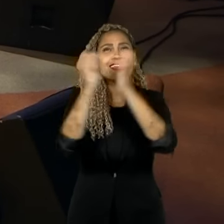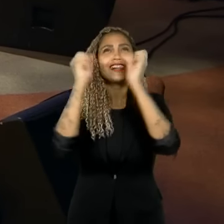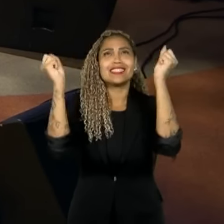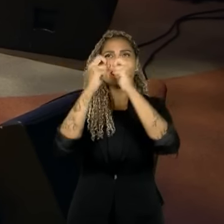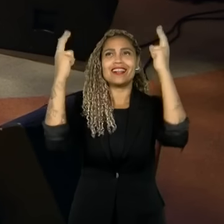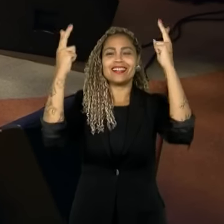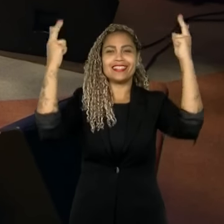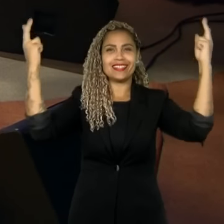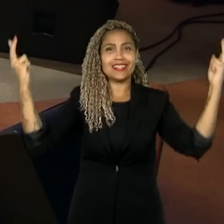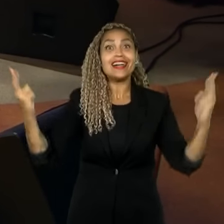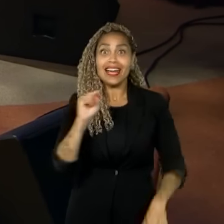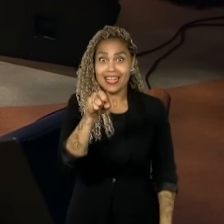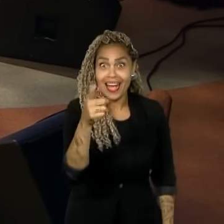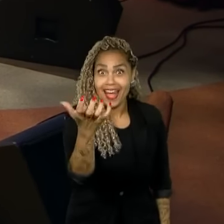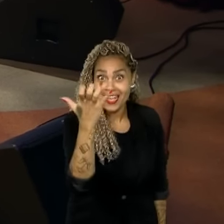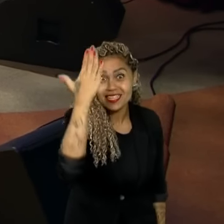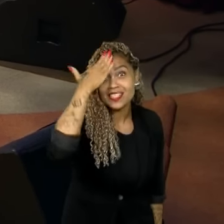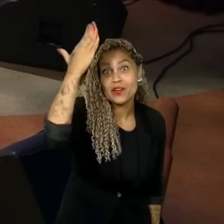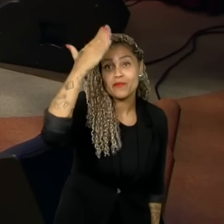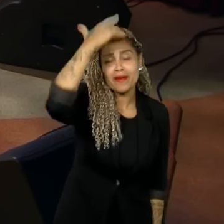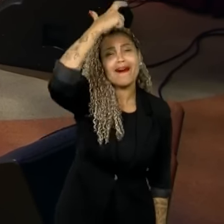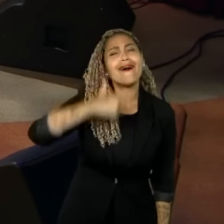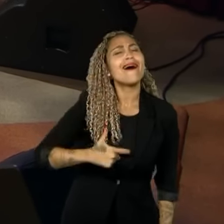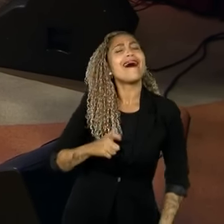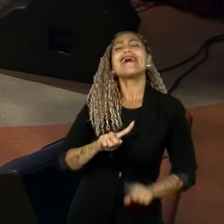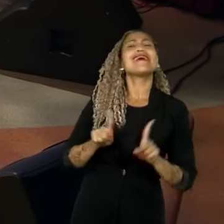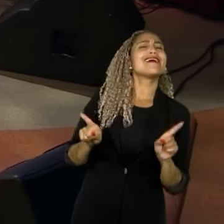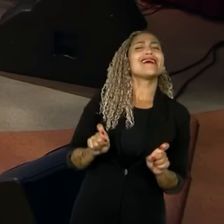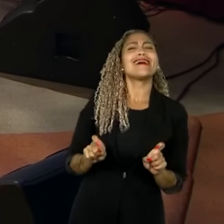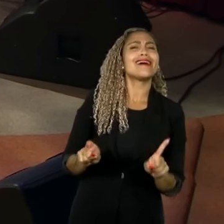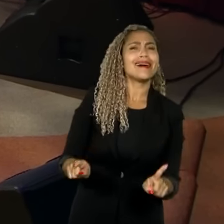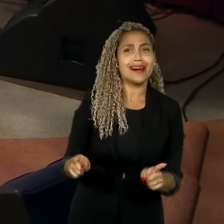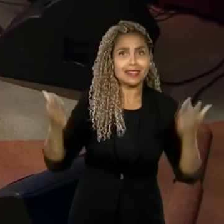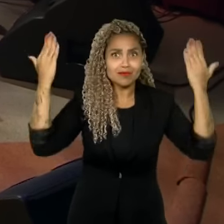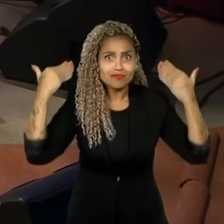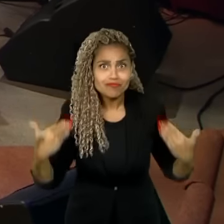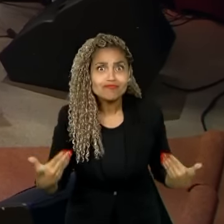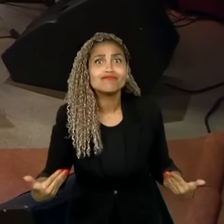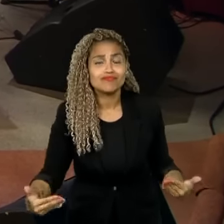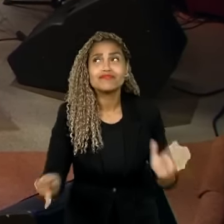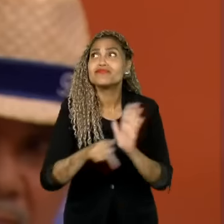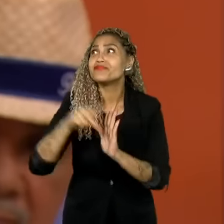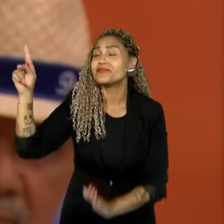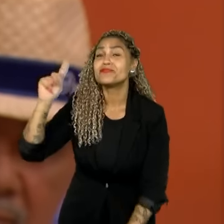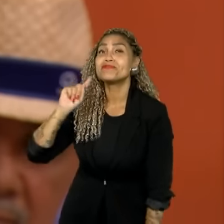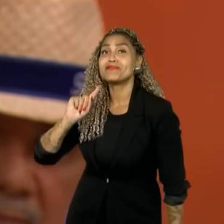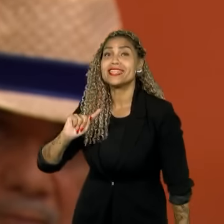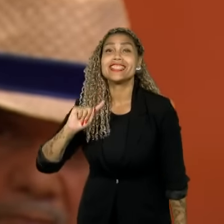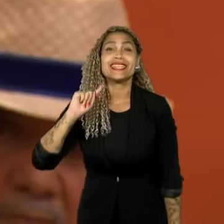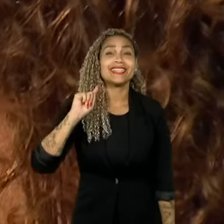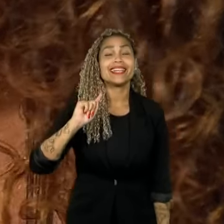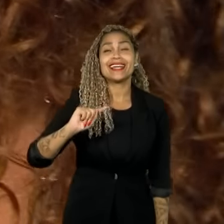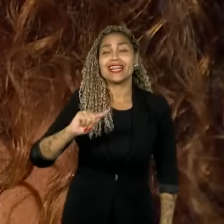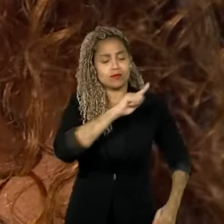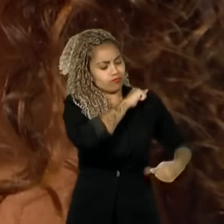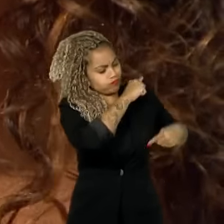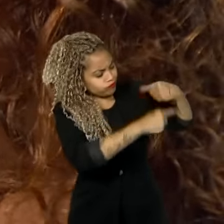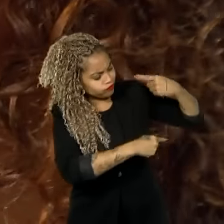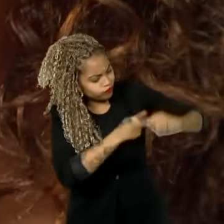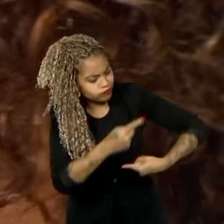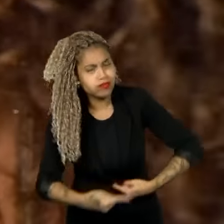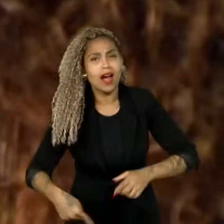Se vocês querem saber quem eu sou a tal mineira, filha